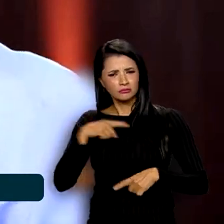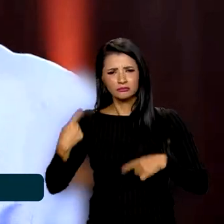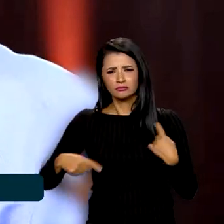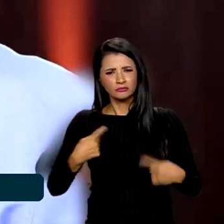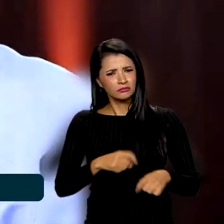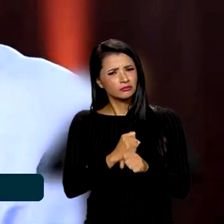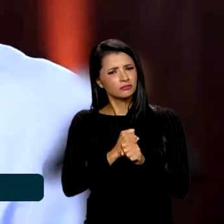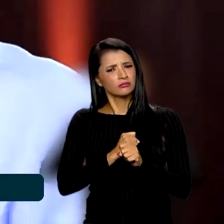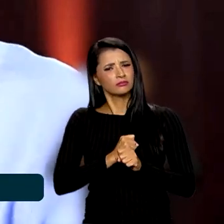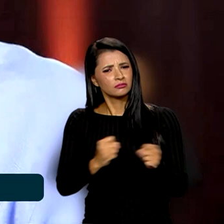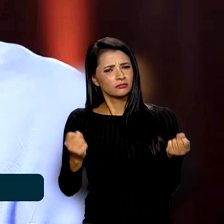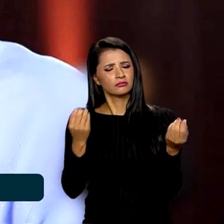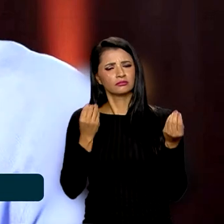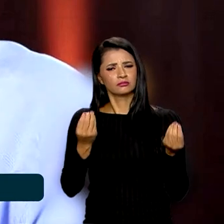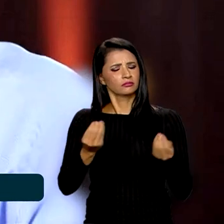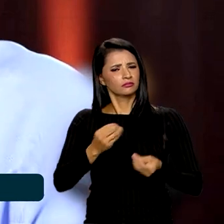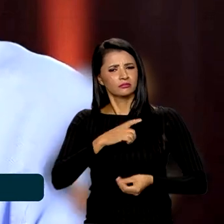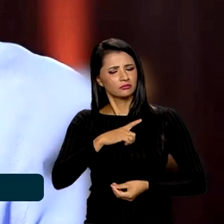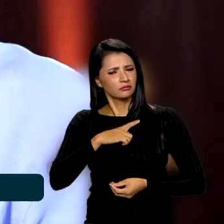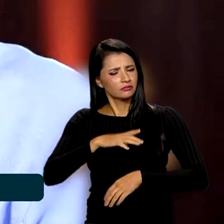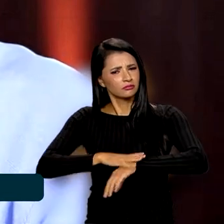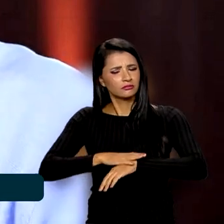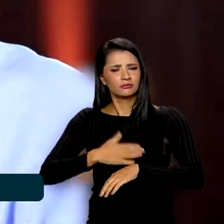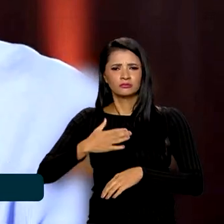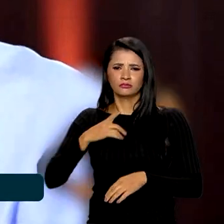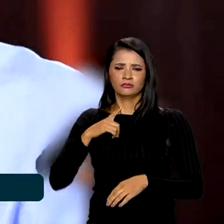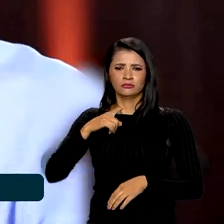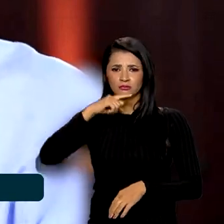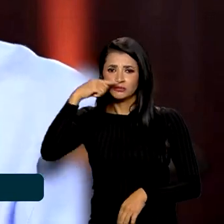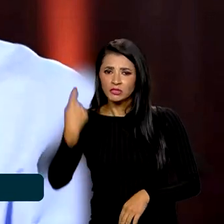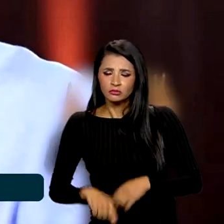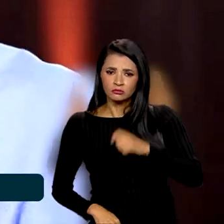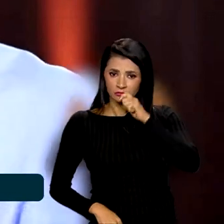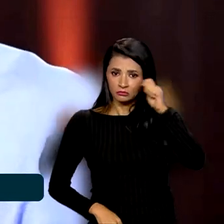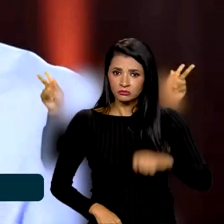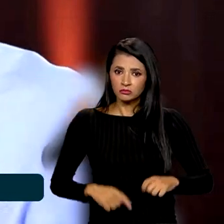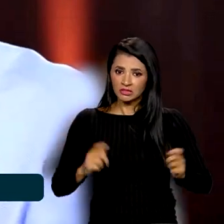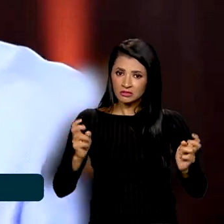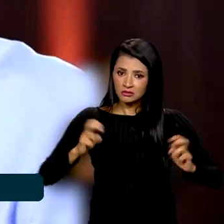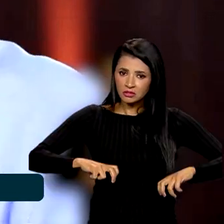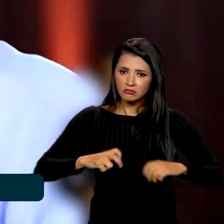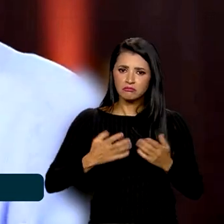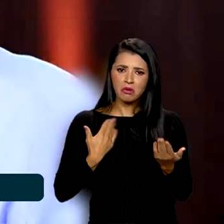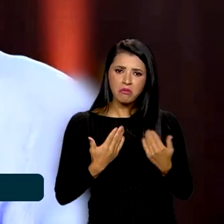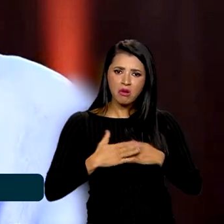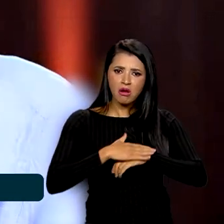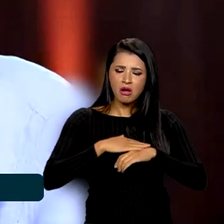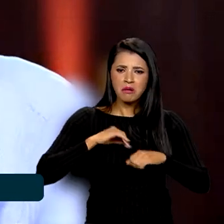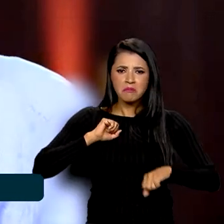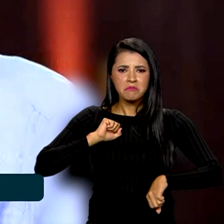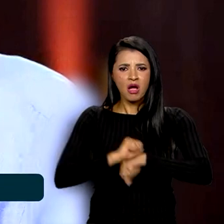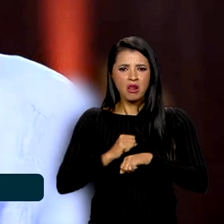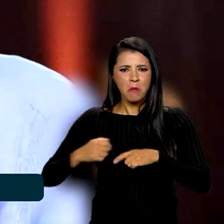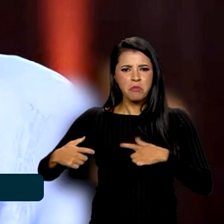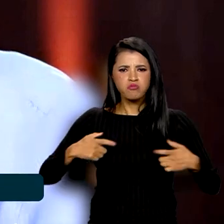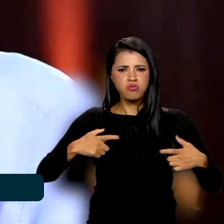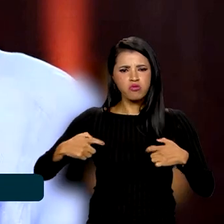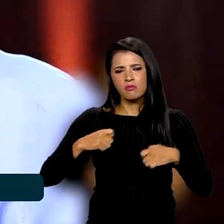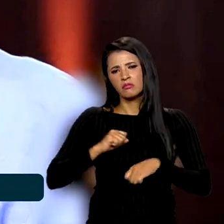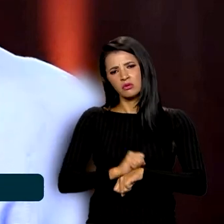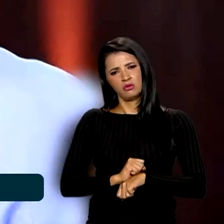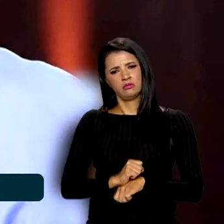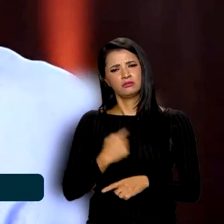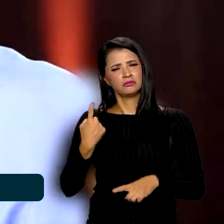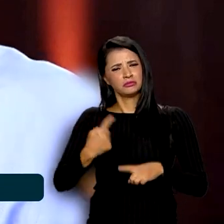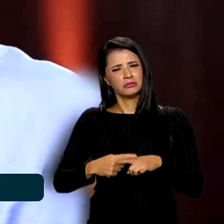não é possível que não haja um momento em que a Rússia e a Ucrânia sentem para conversar e parem de se matar. Ou